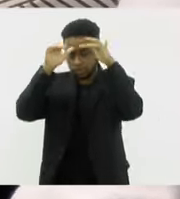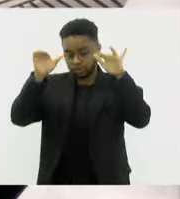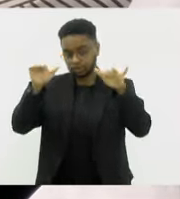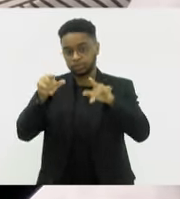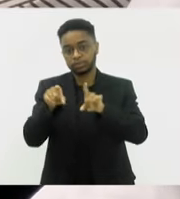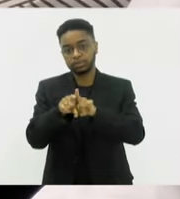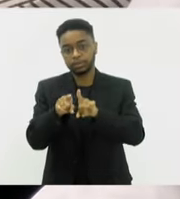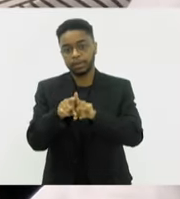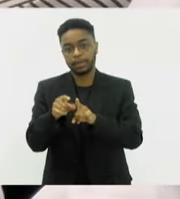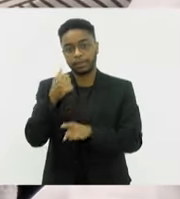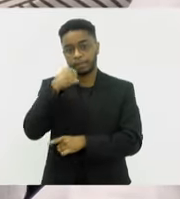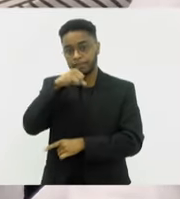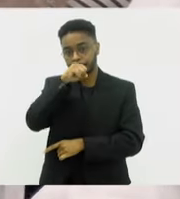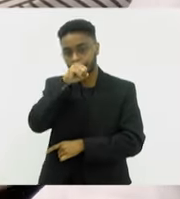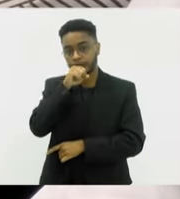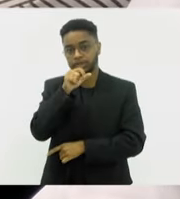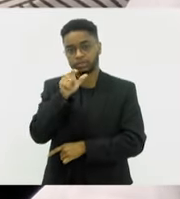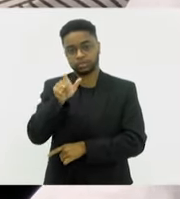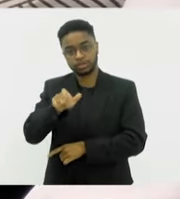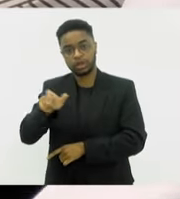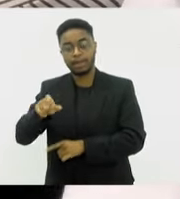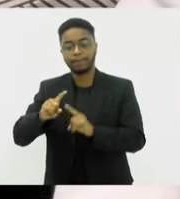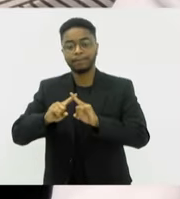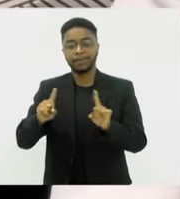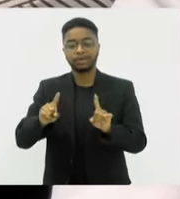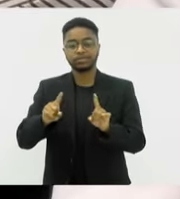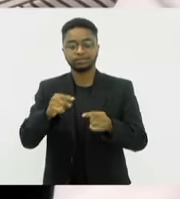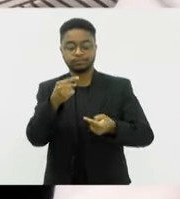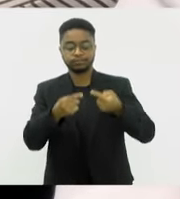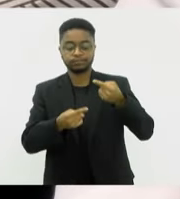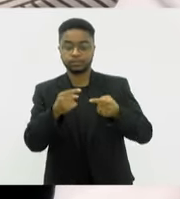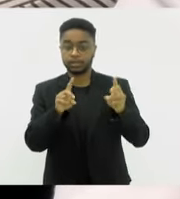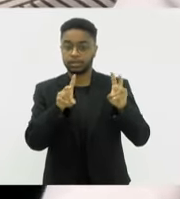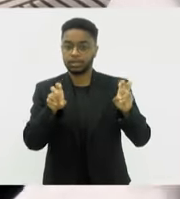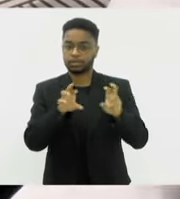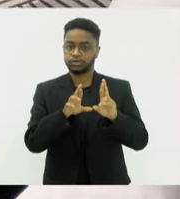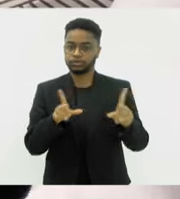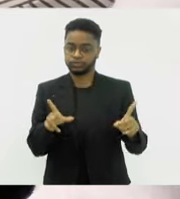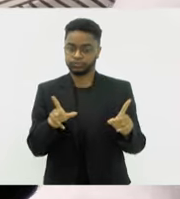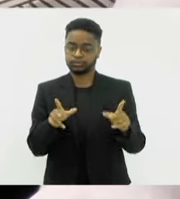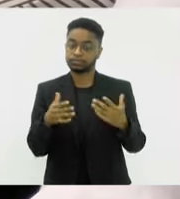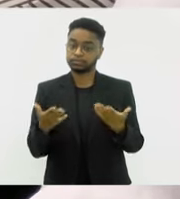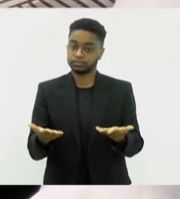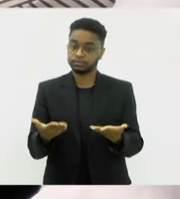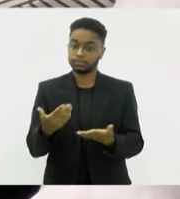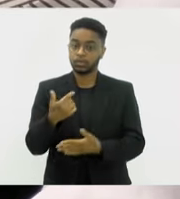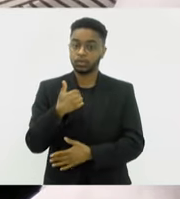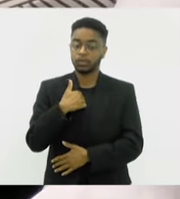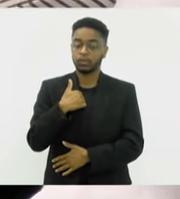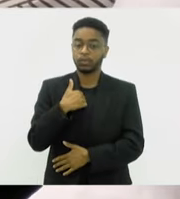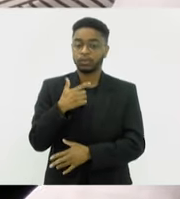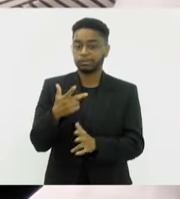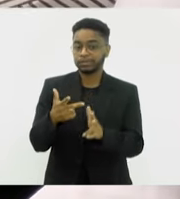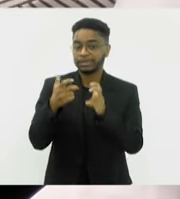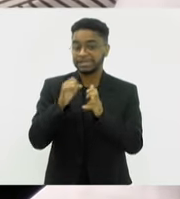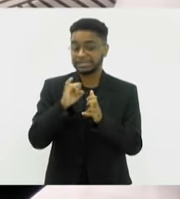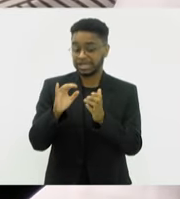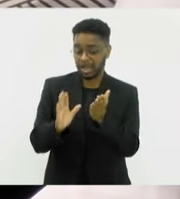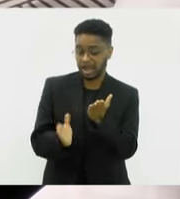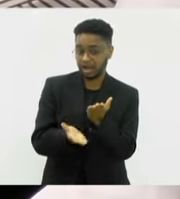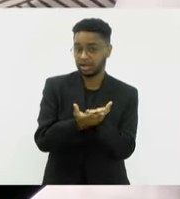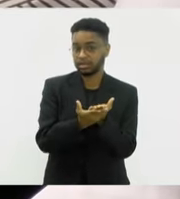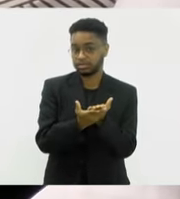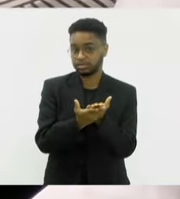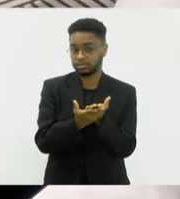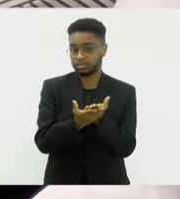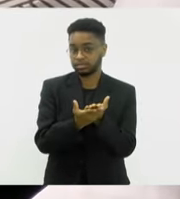e mães, mas são coisas diferentes. Entendo que, se houver anexação, primeiro